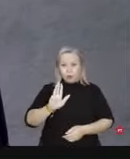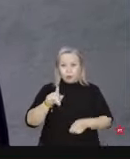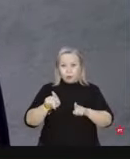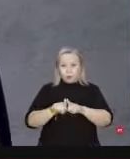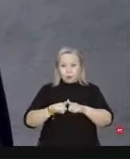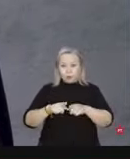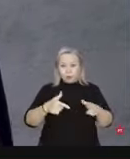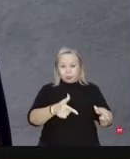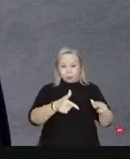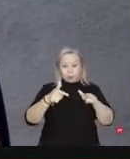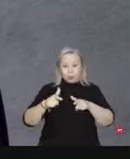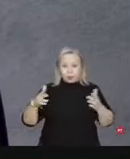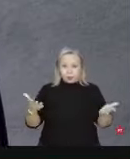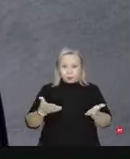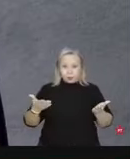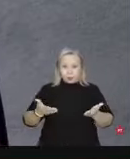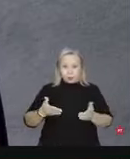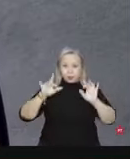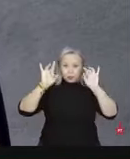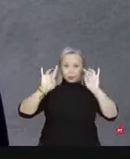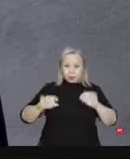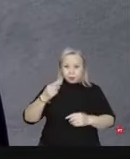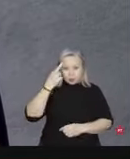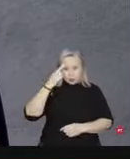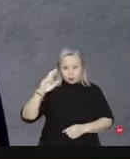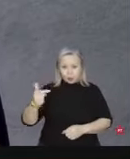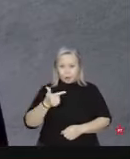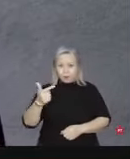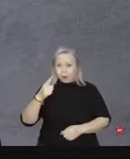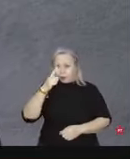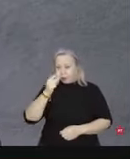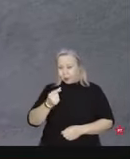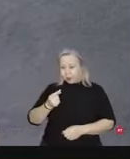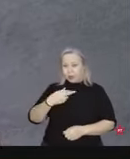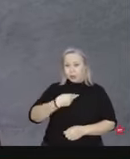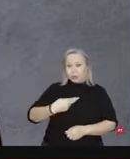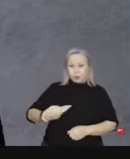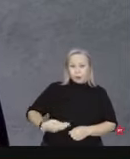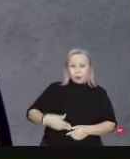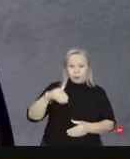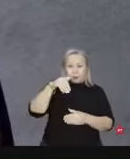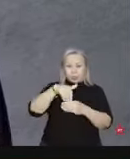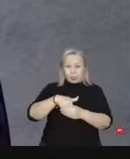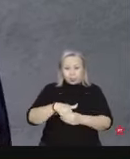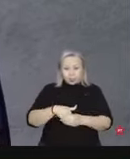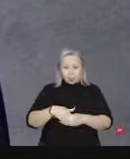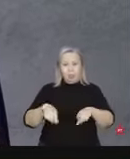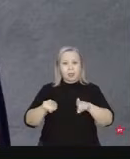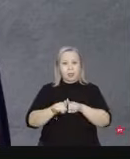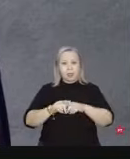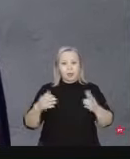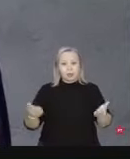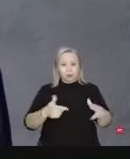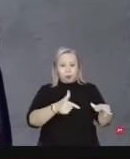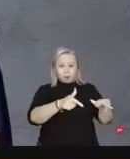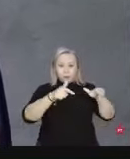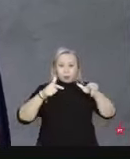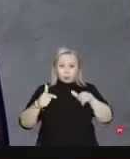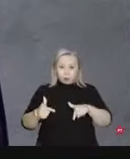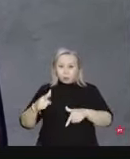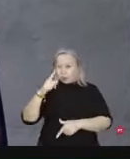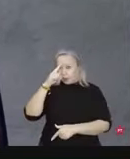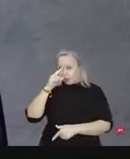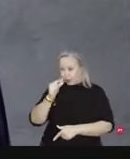da Silva, o excelentíssimo senhor vice-presidente da República, eleito e também hoje diplomado, Geraldo José